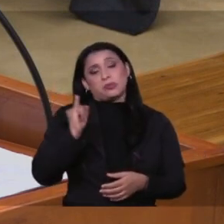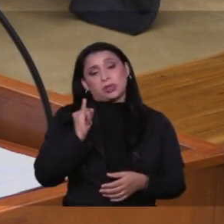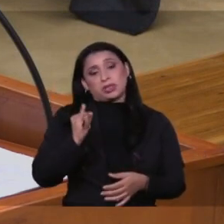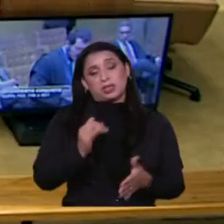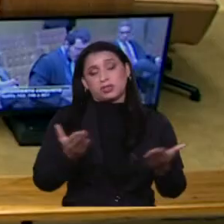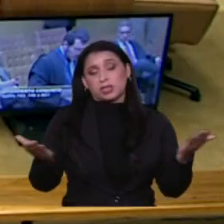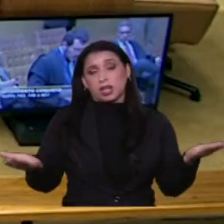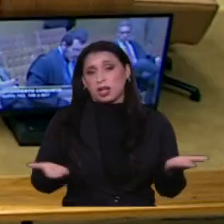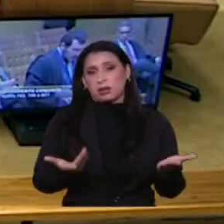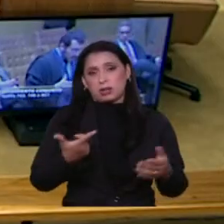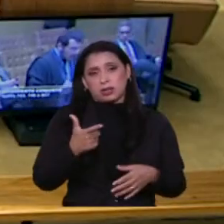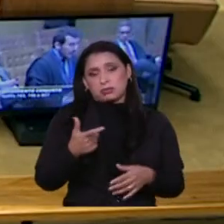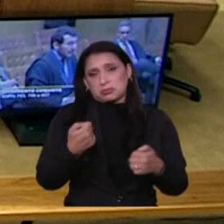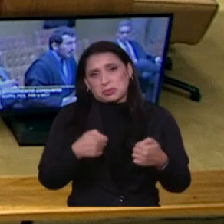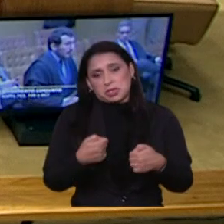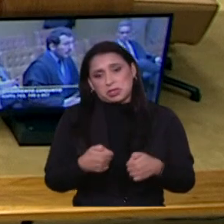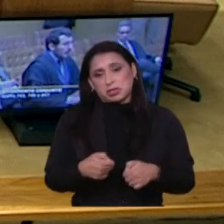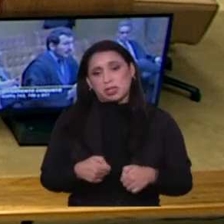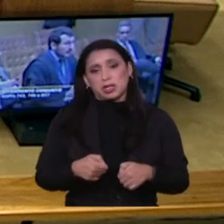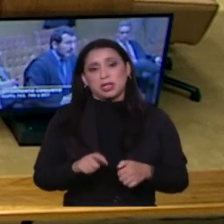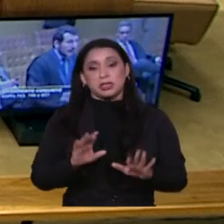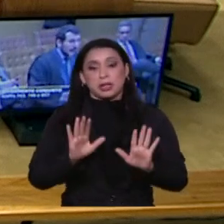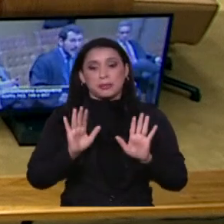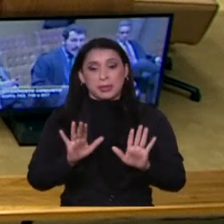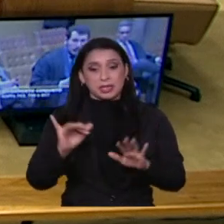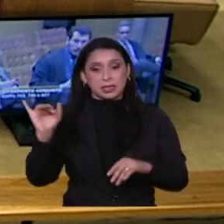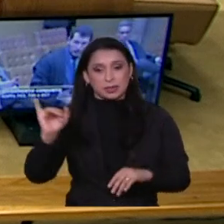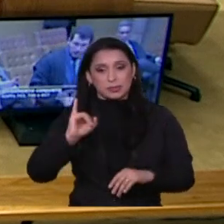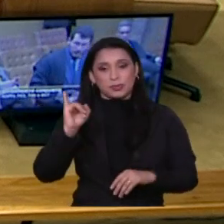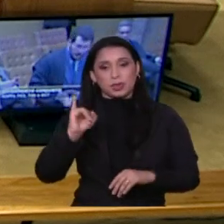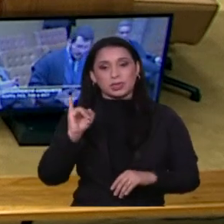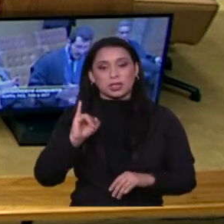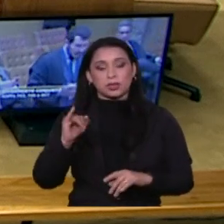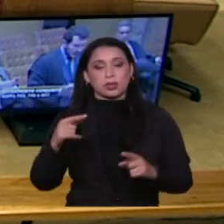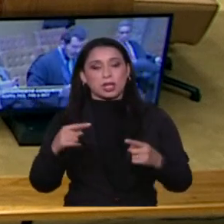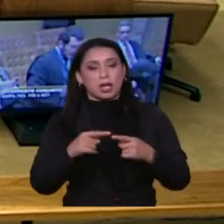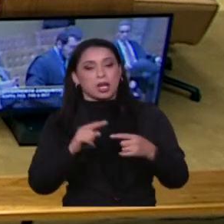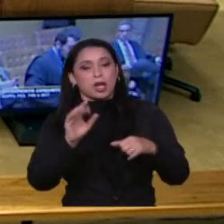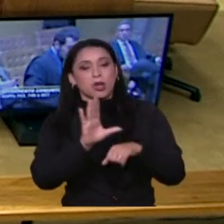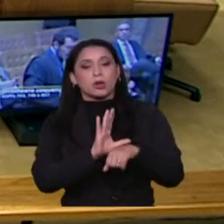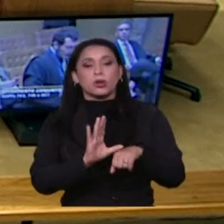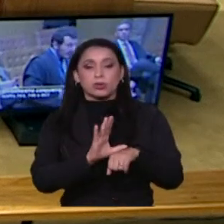uma superação disso. Mas, de toda forma, eu acho que fica aqui a questão constitucional a ser